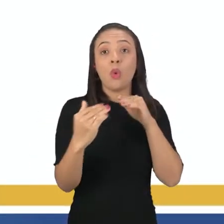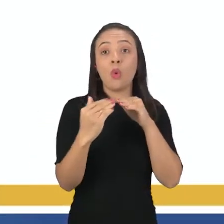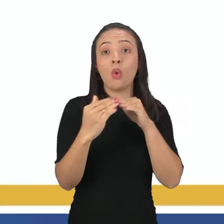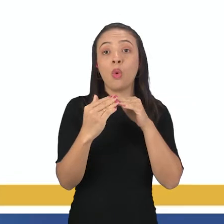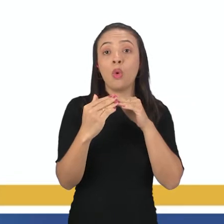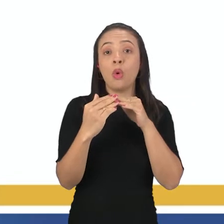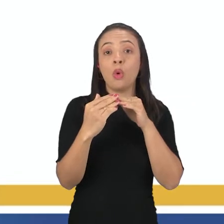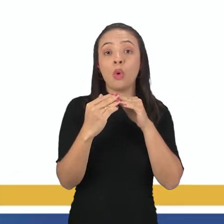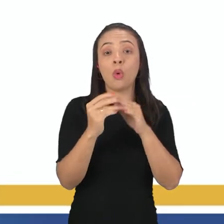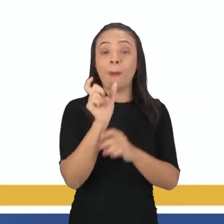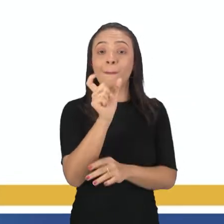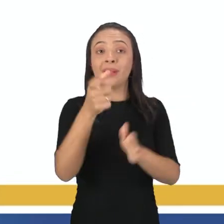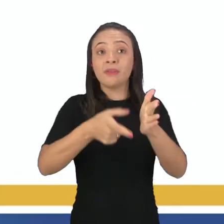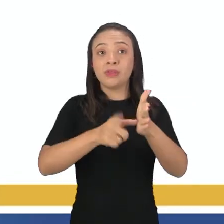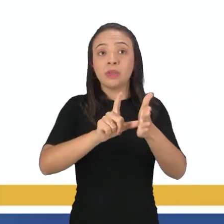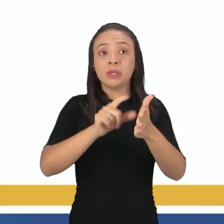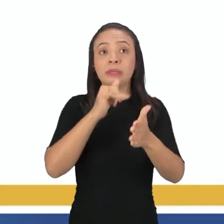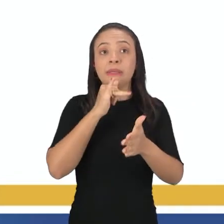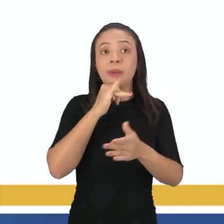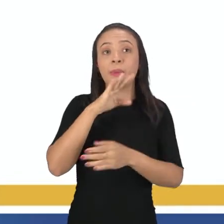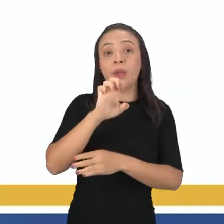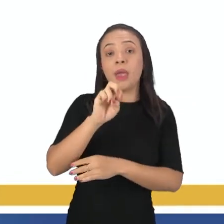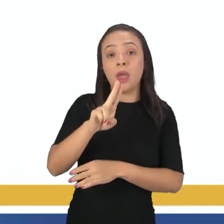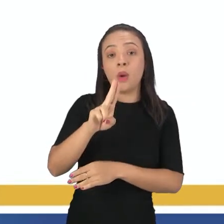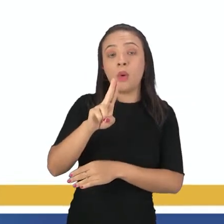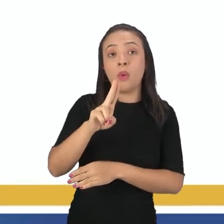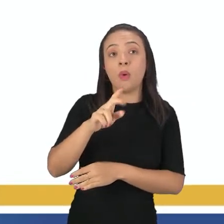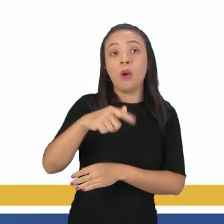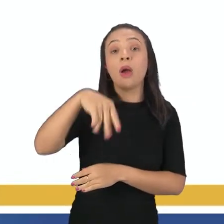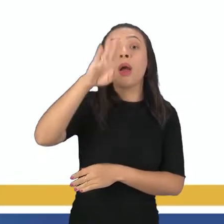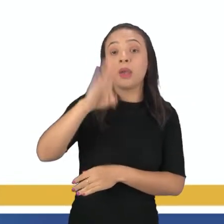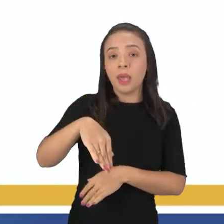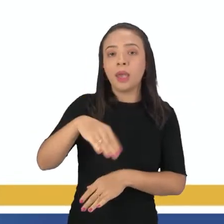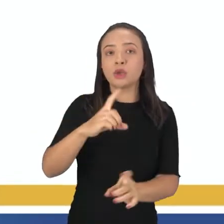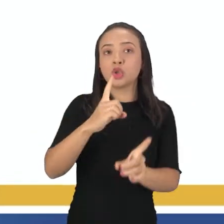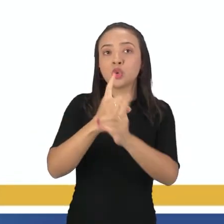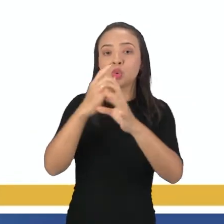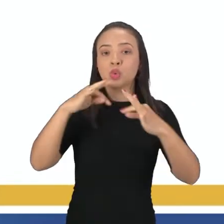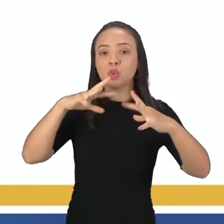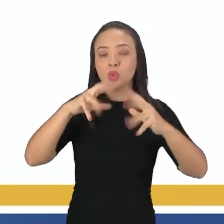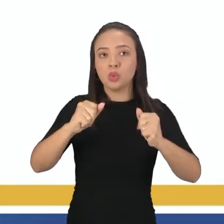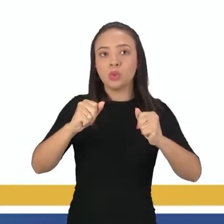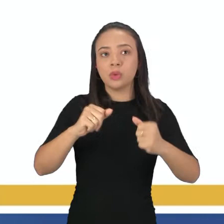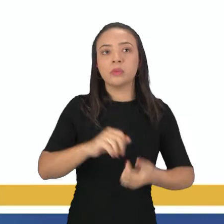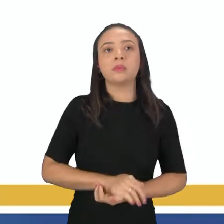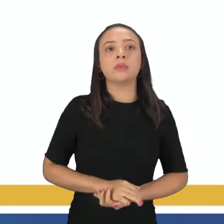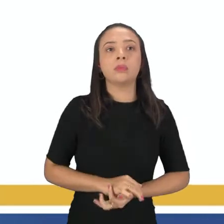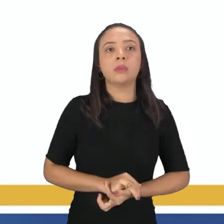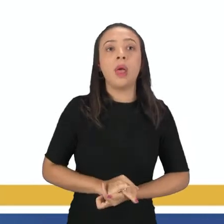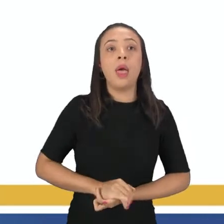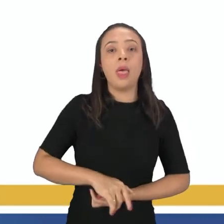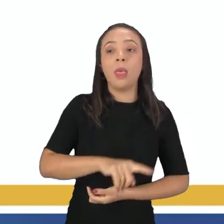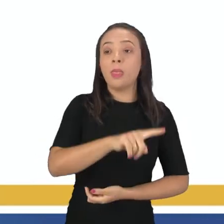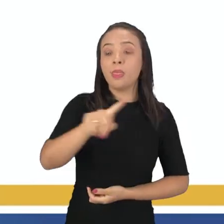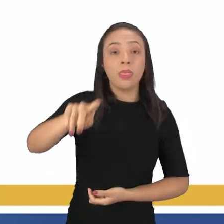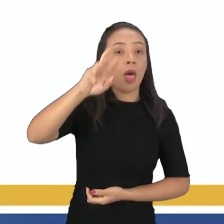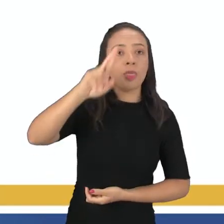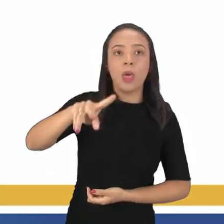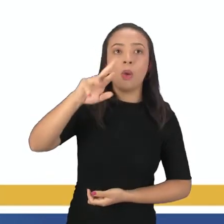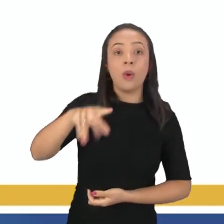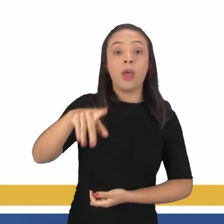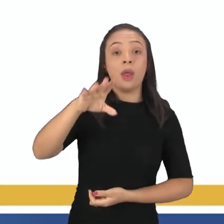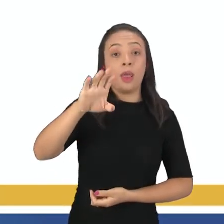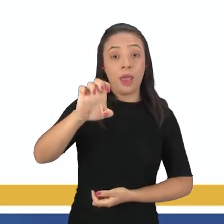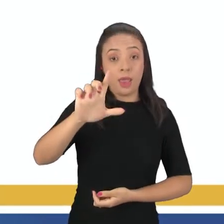termo antecedente. Eu quem descobriu tudo. Não eram ele e a irmã